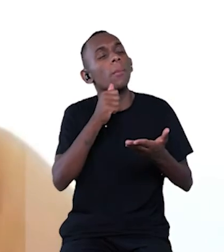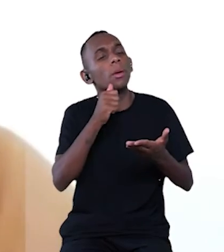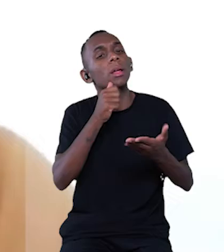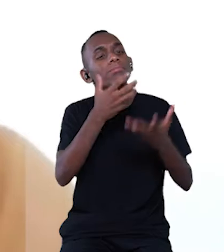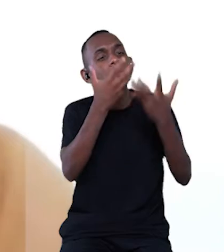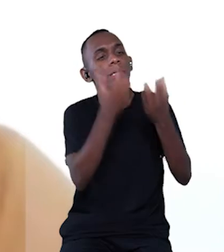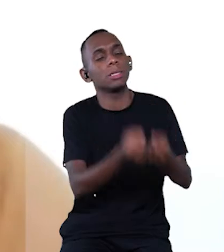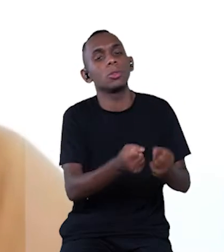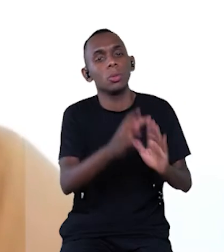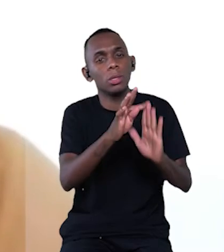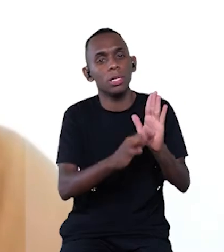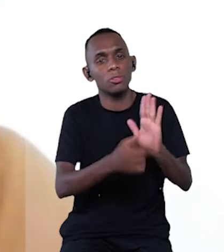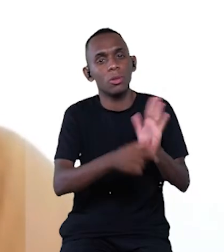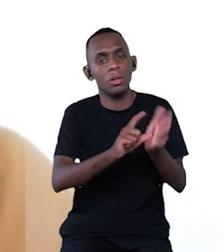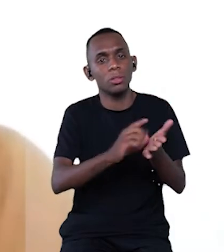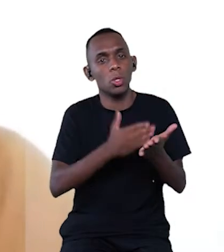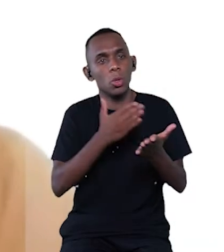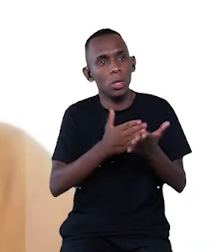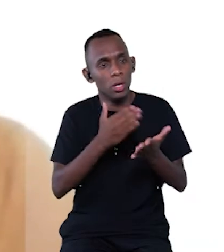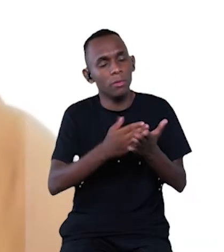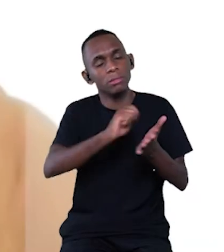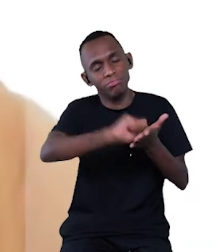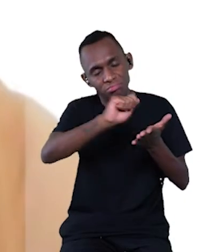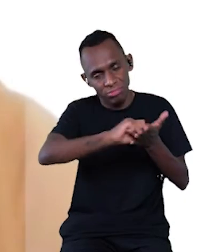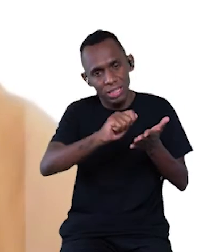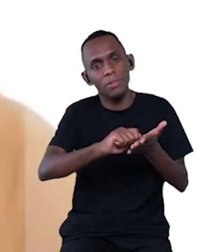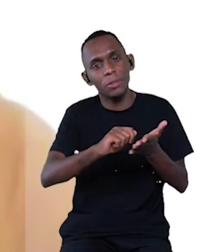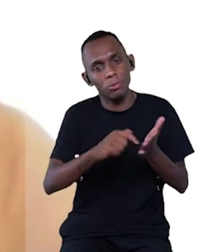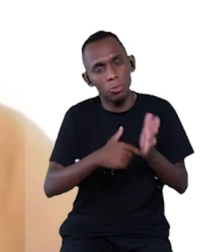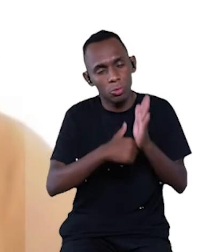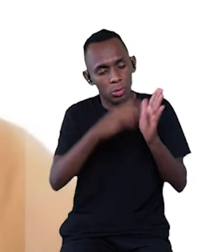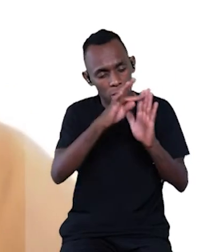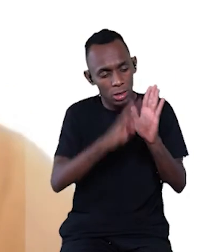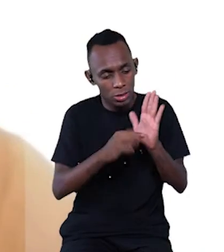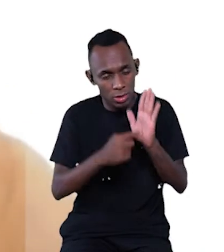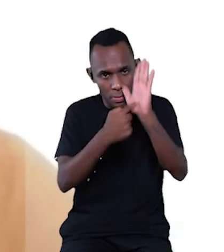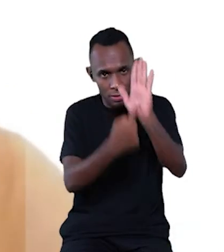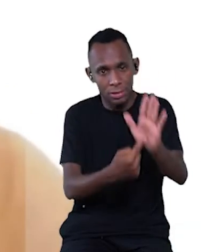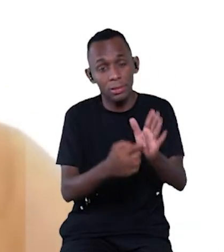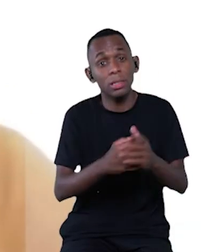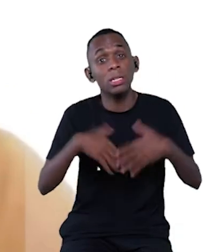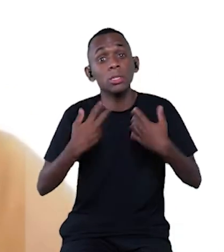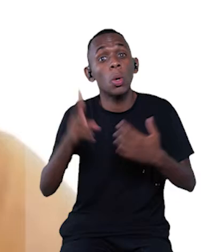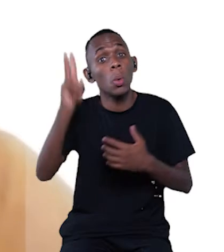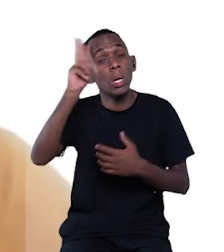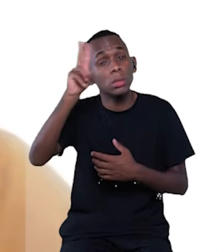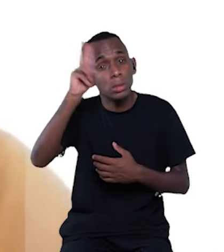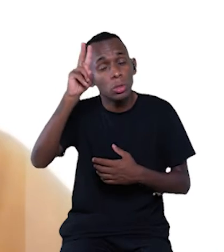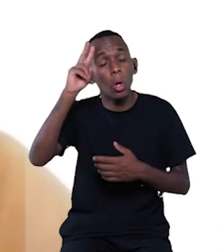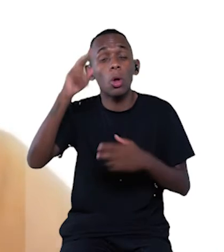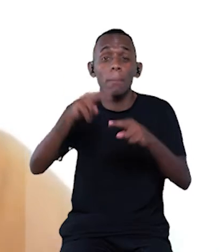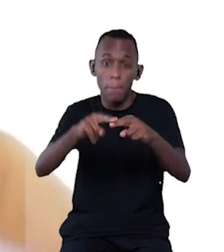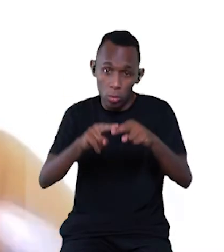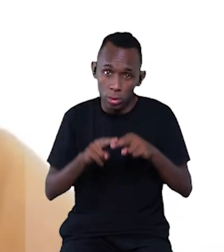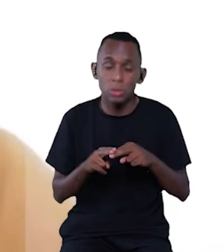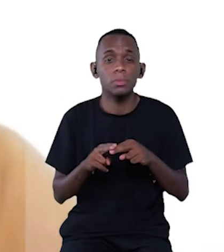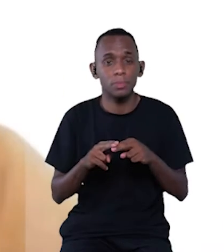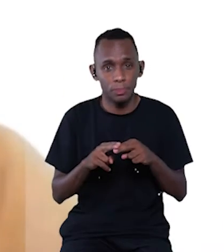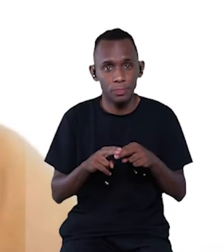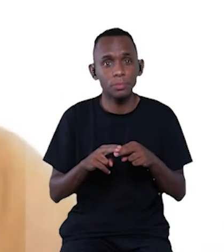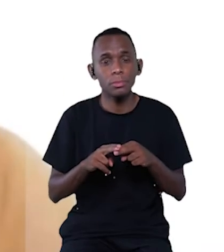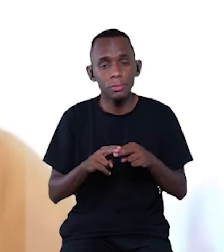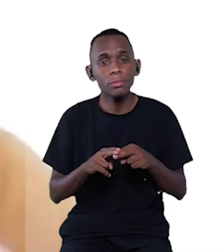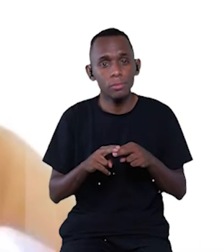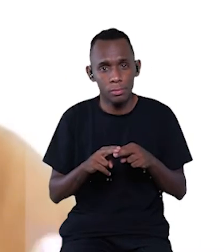ela lindamente aceitou e escreveu o prefácio do livro. Mas as histórias, então, surgem um pouco disso,